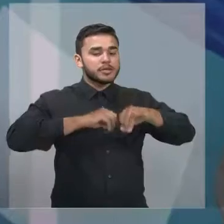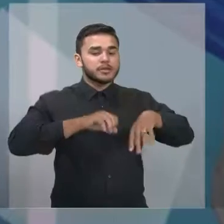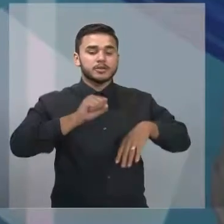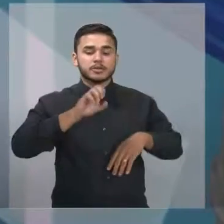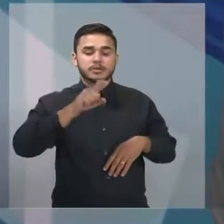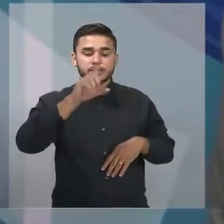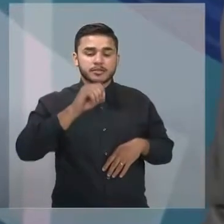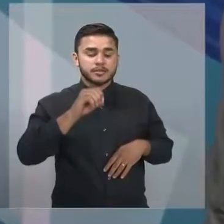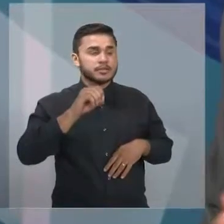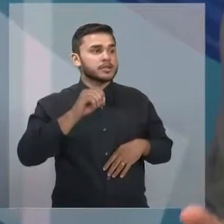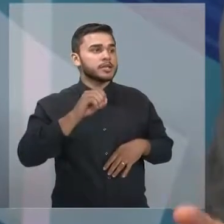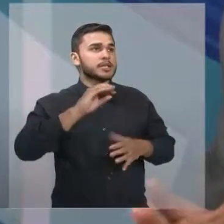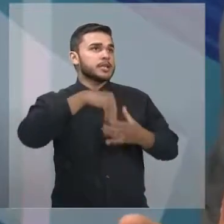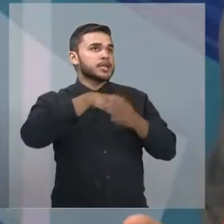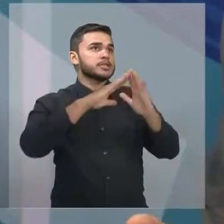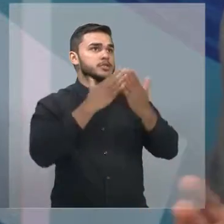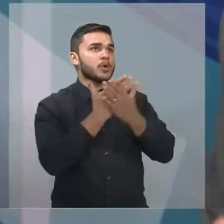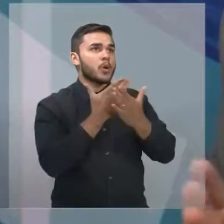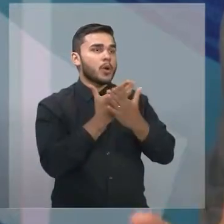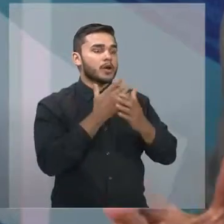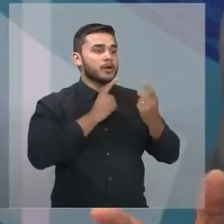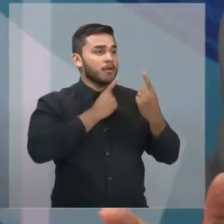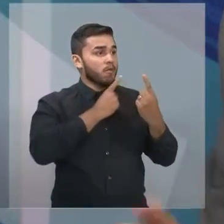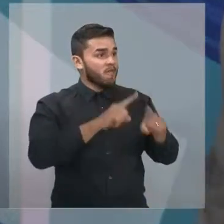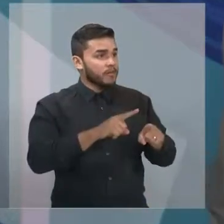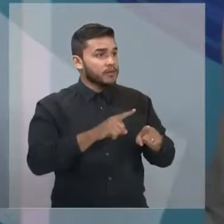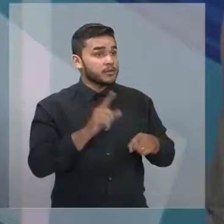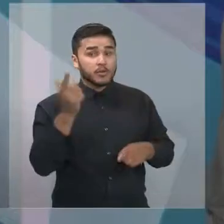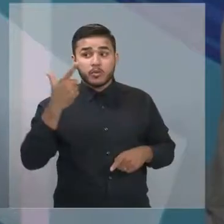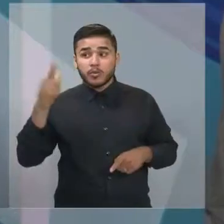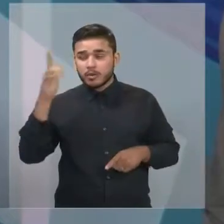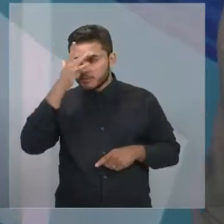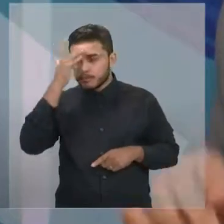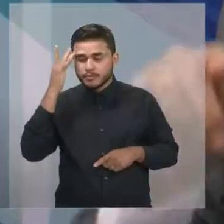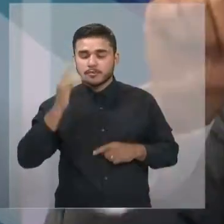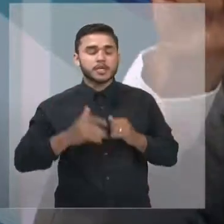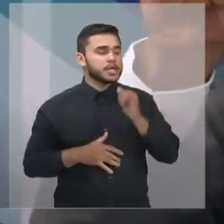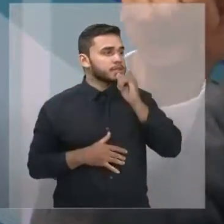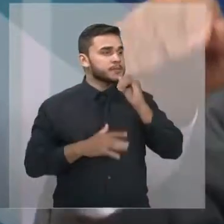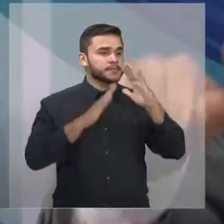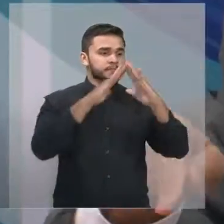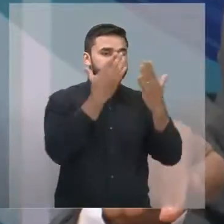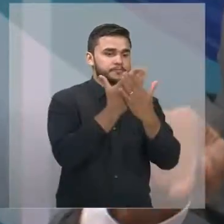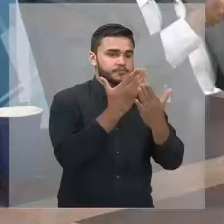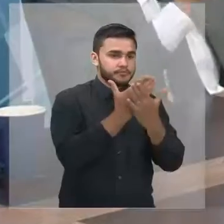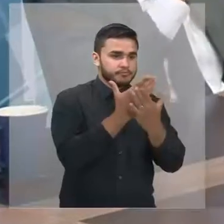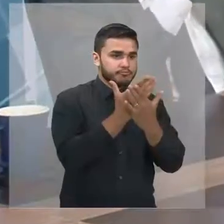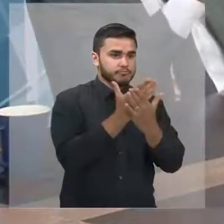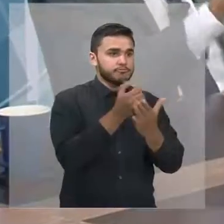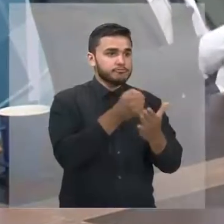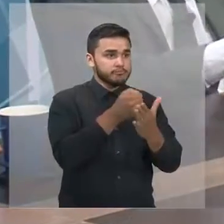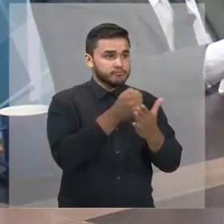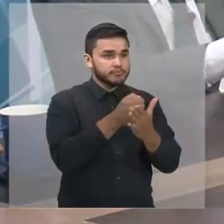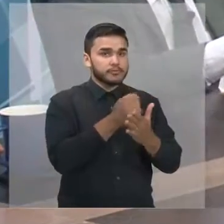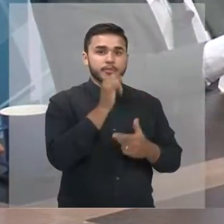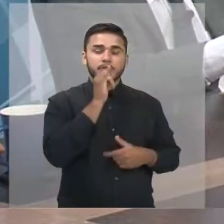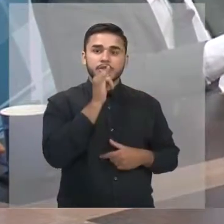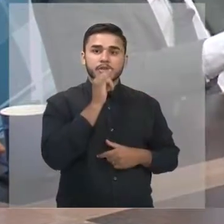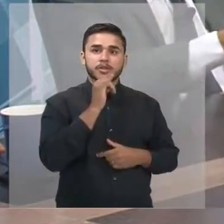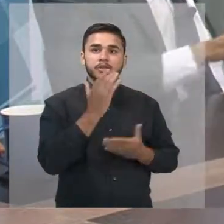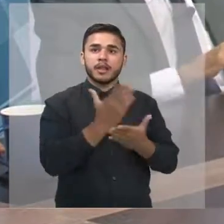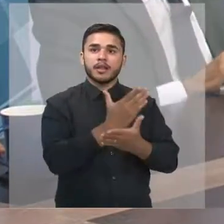Moral oficial é quem quer fazer educação sexual nas escolas. Quer dizer, a escola ensina assim e o oficial é